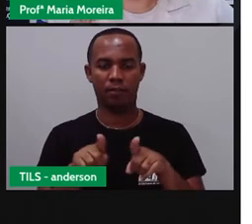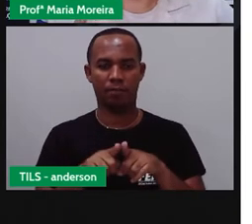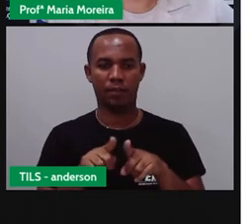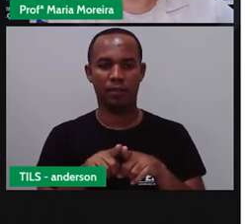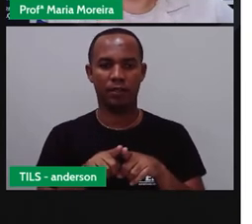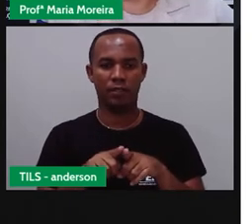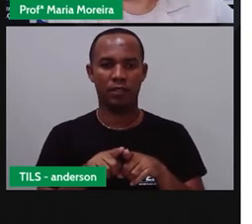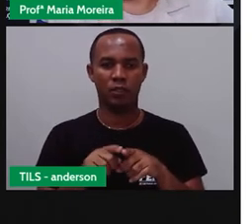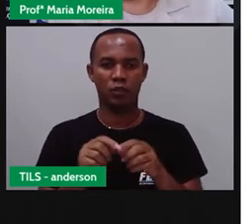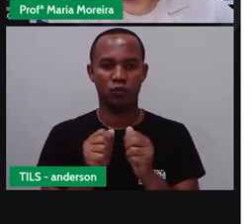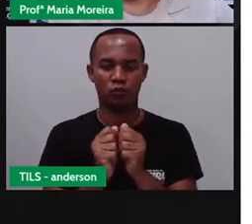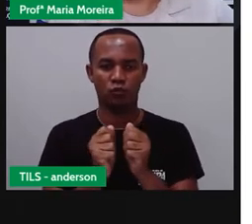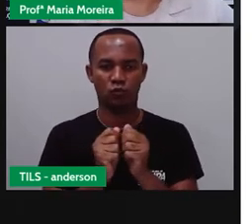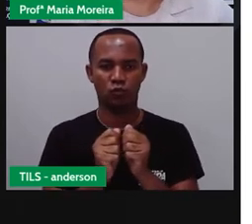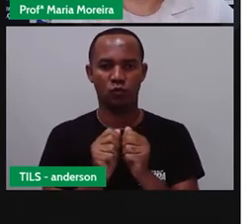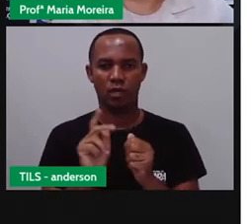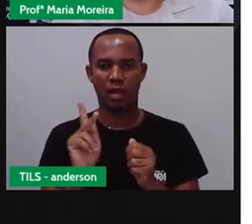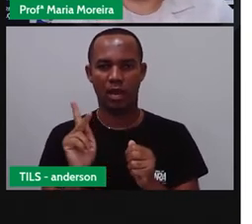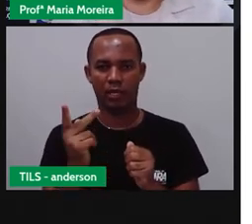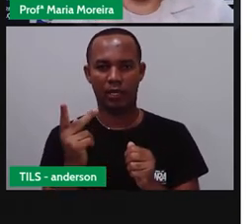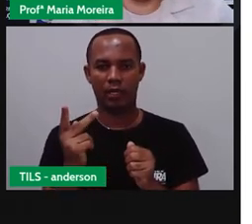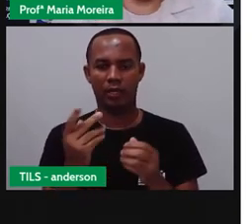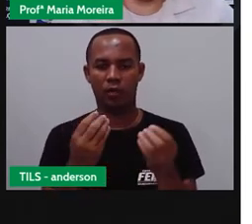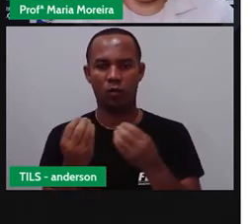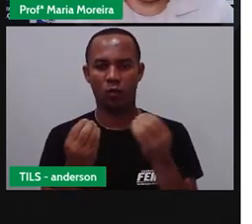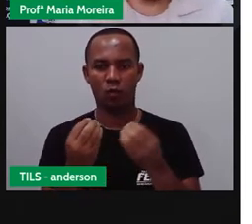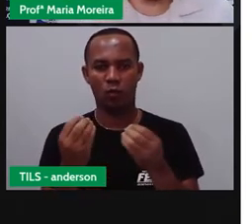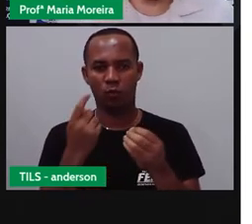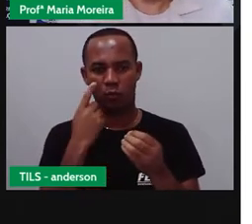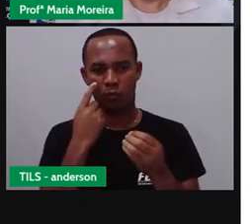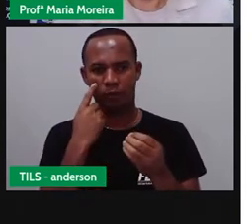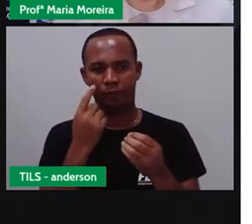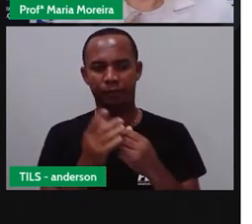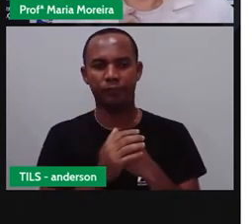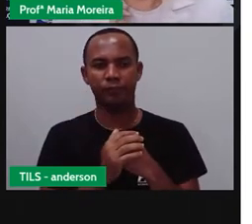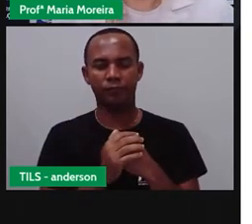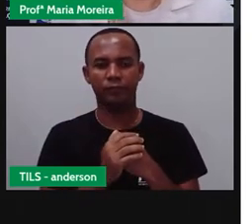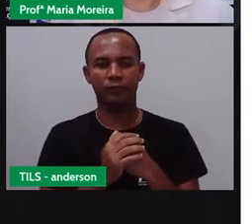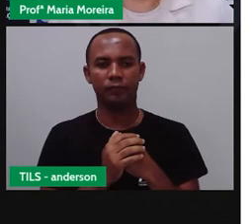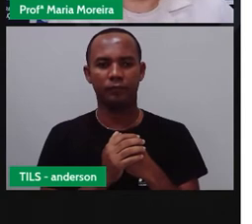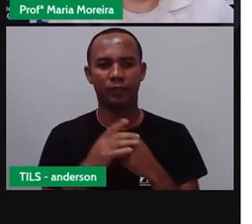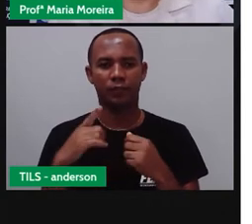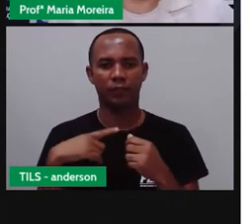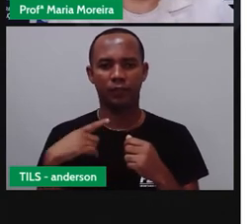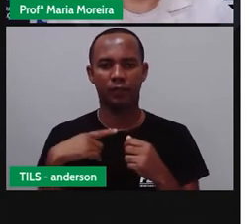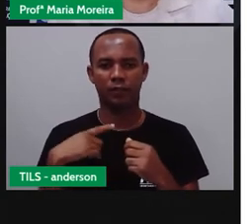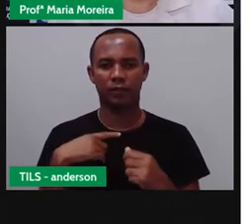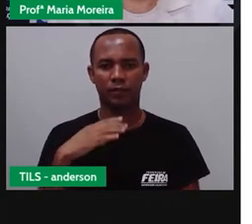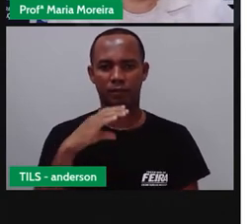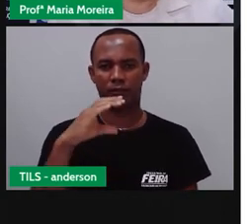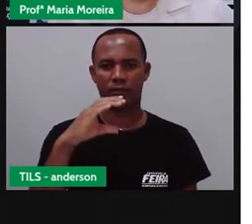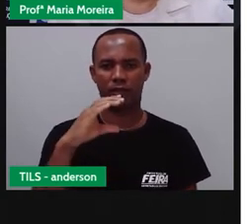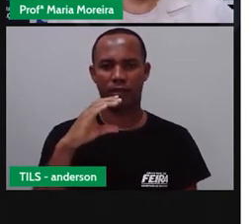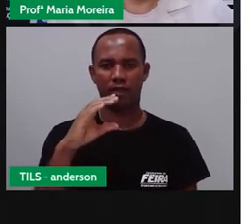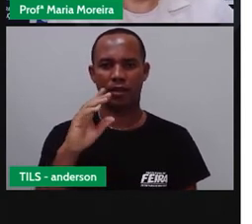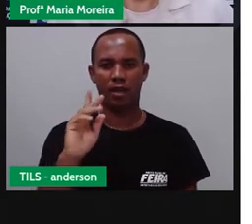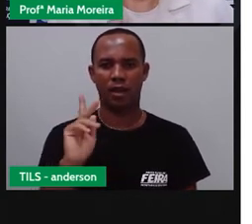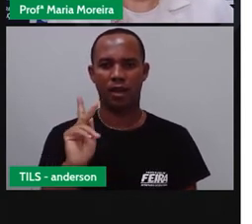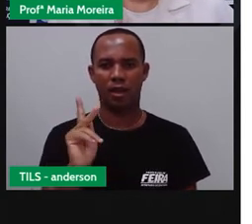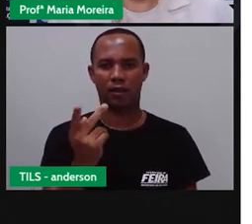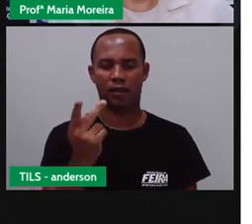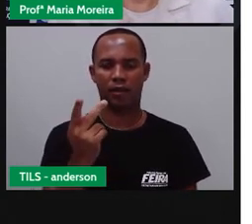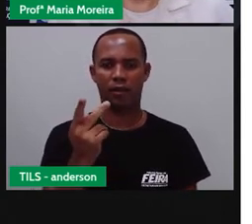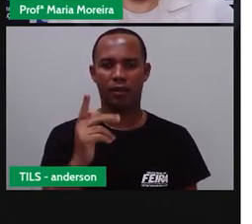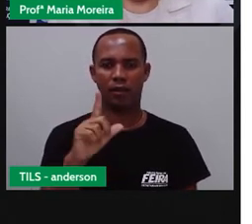quando você junto o h com essas consoantes tá gente ó tenho c h i